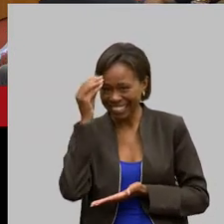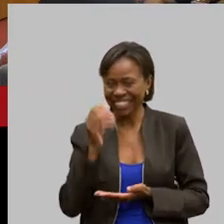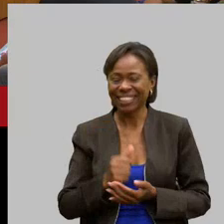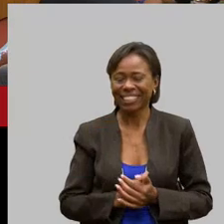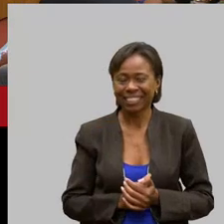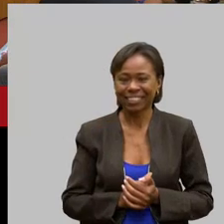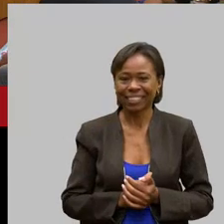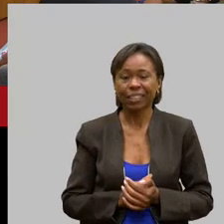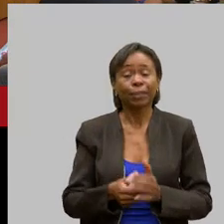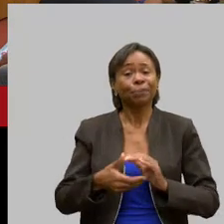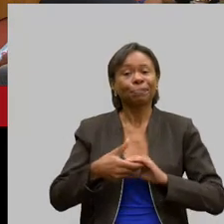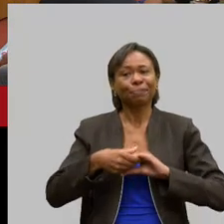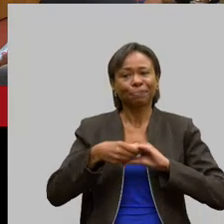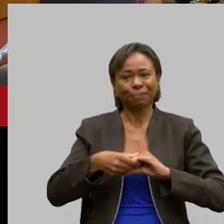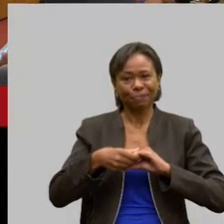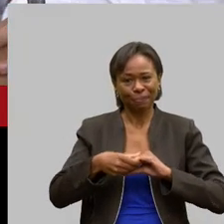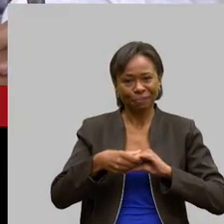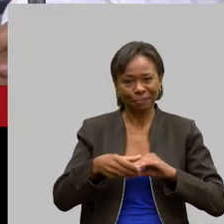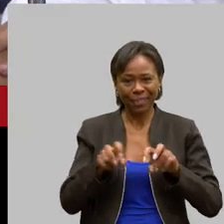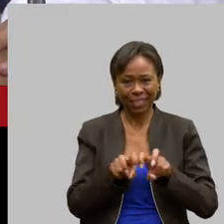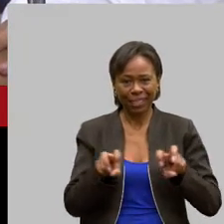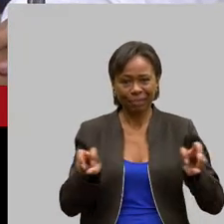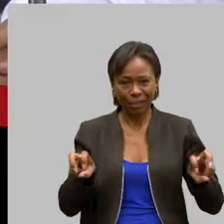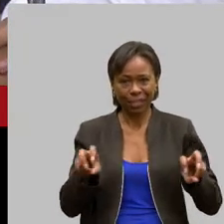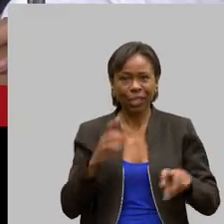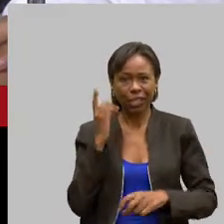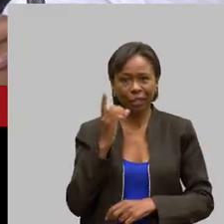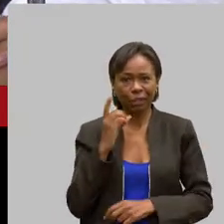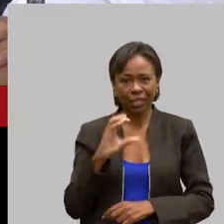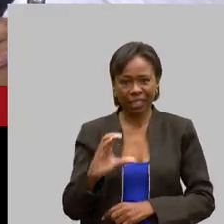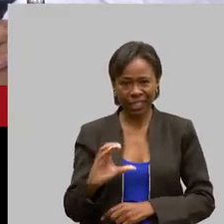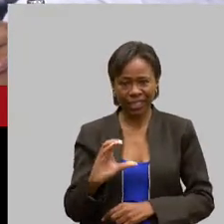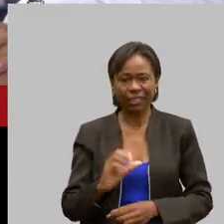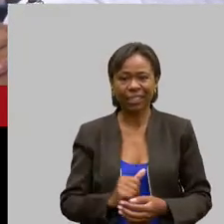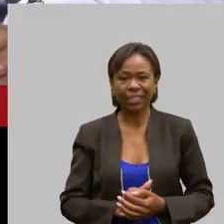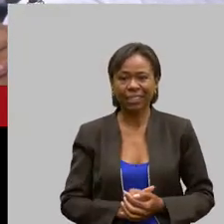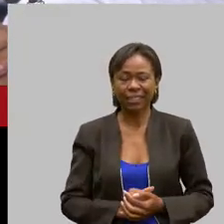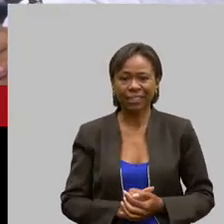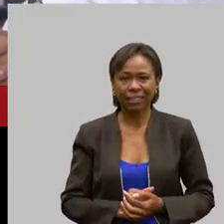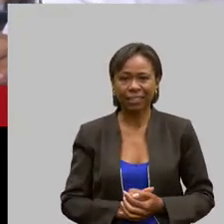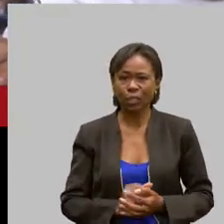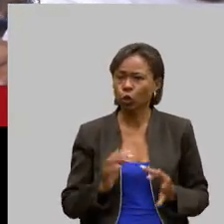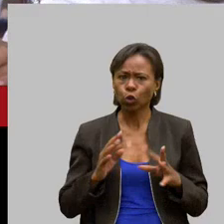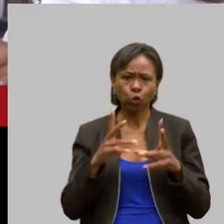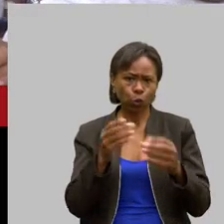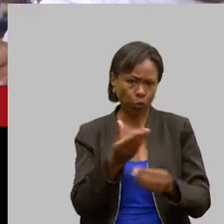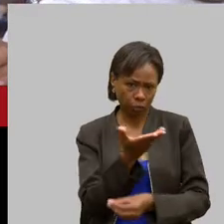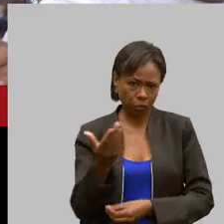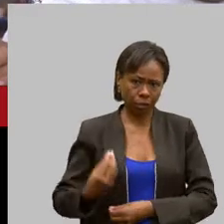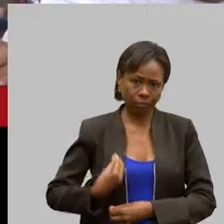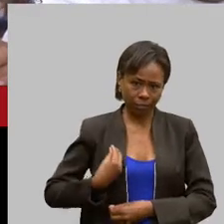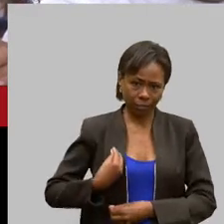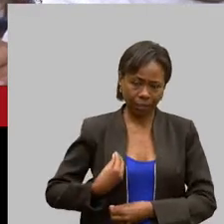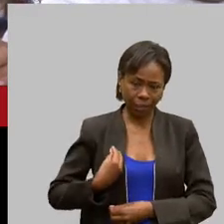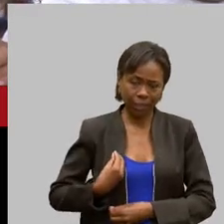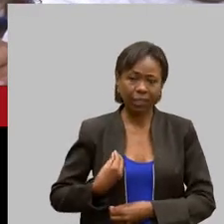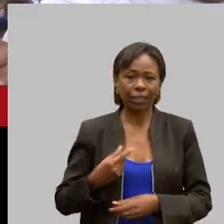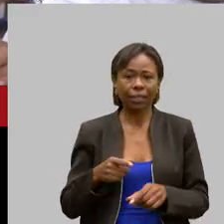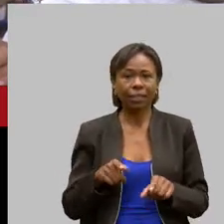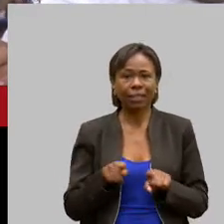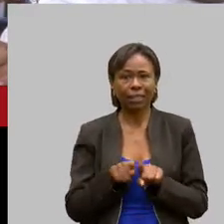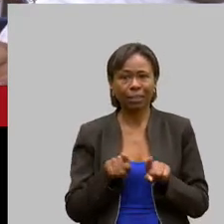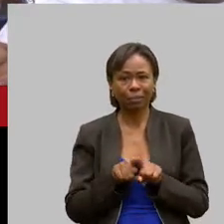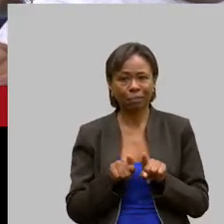gostaria de cumprimentar a na pessoa do deputado Cristiano Silveira a todos presente e aos